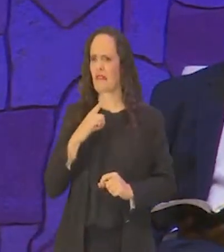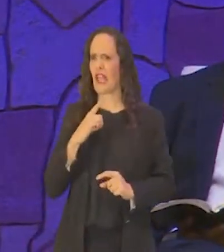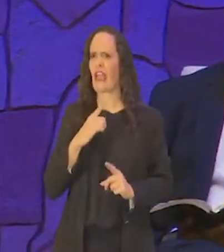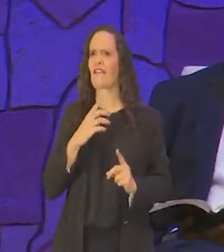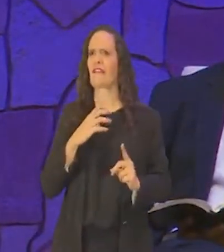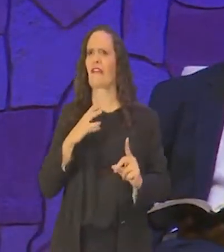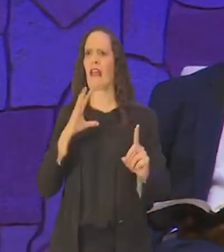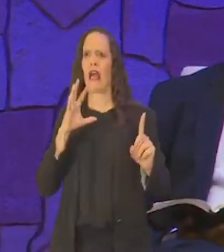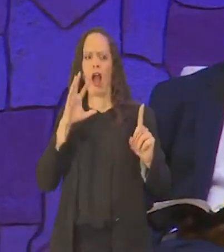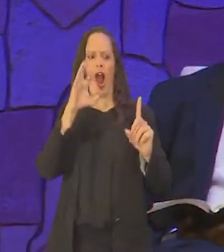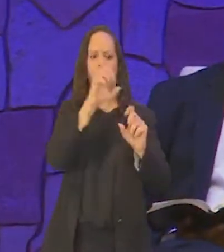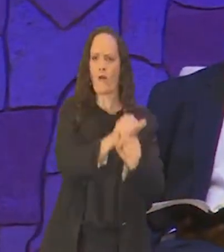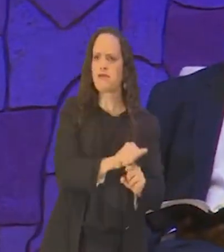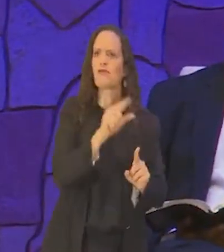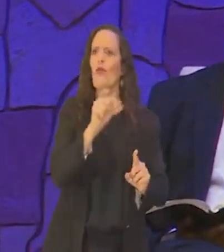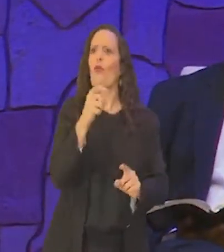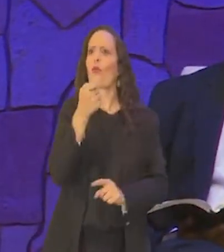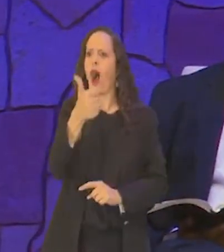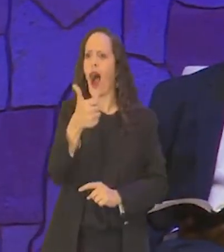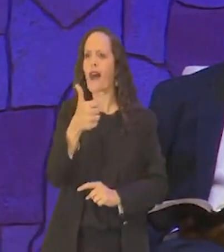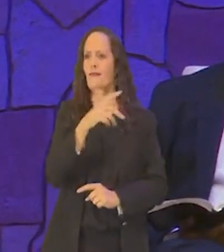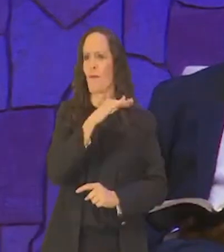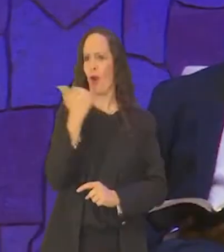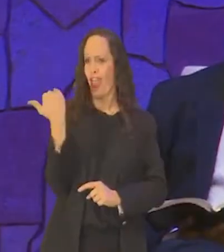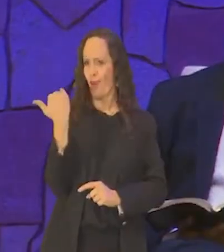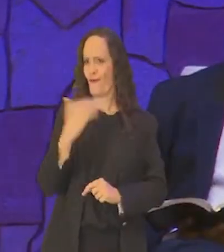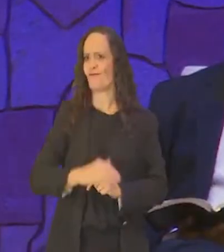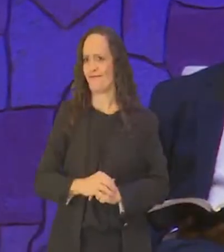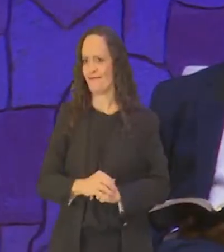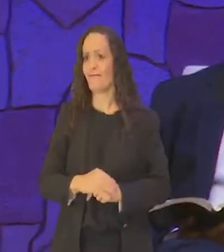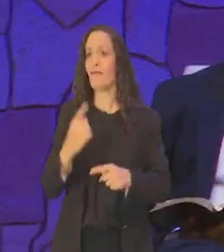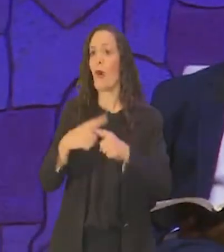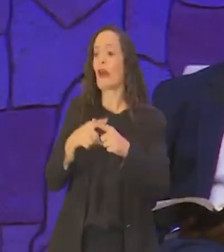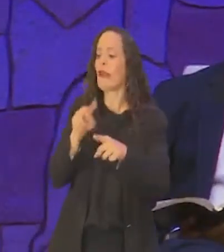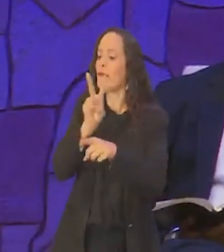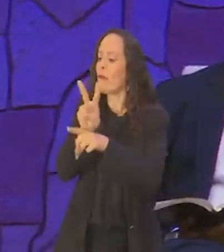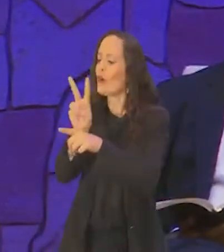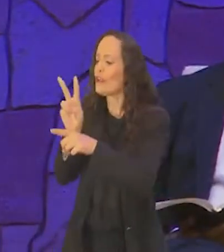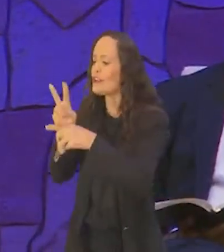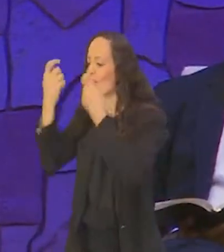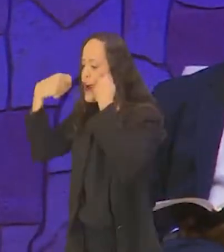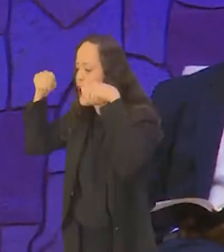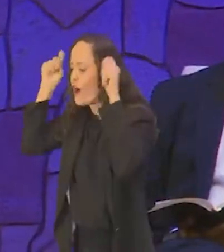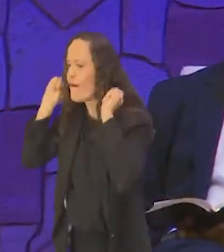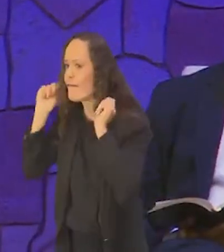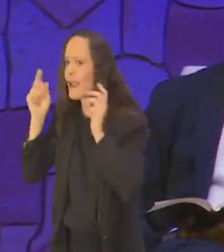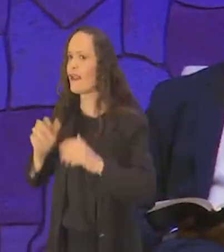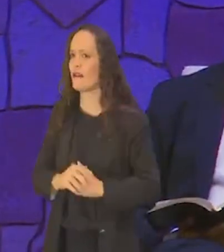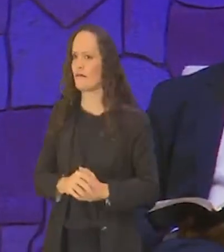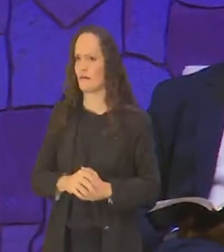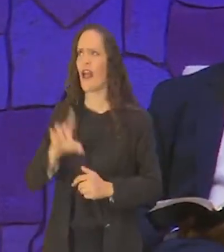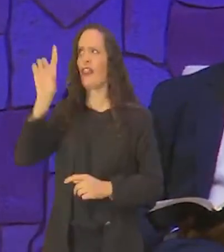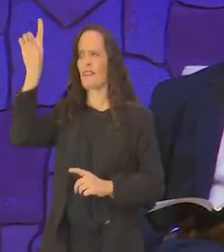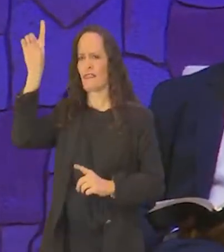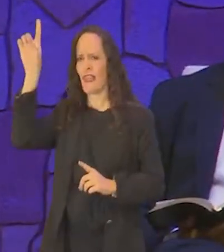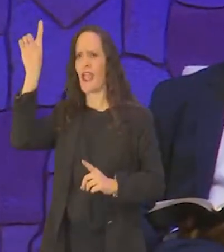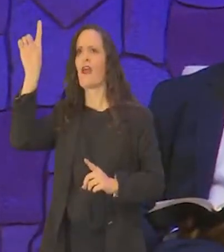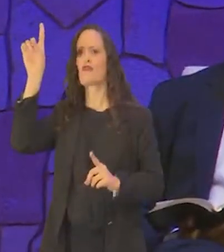ursos, leões, para proteger as ovelhas. O Senhor testou em várias